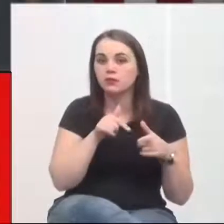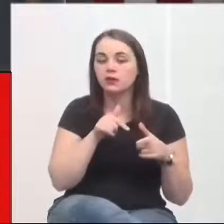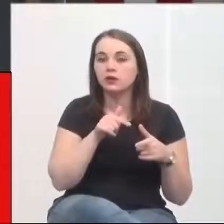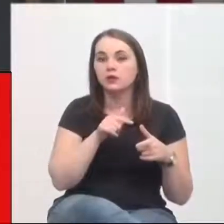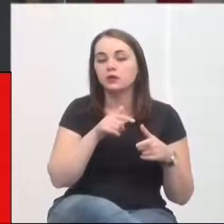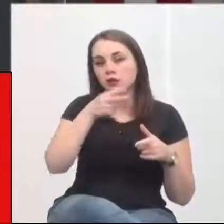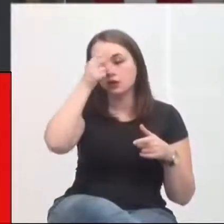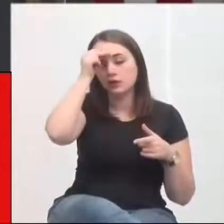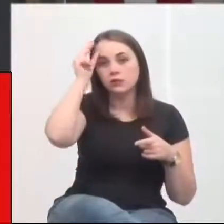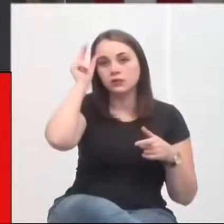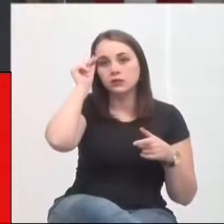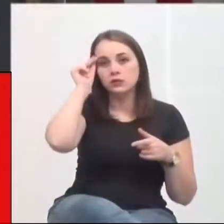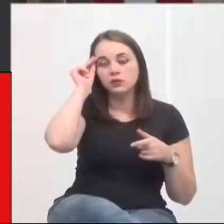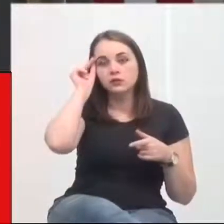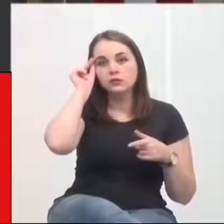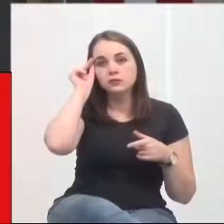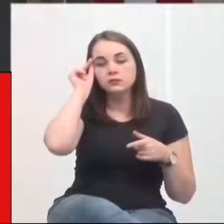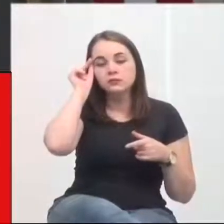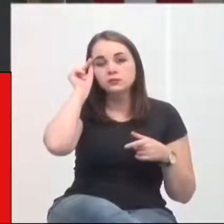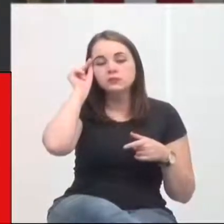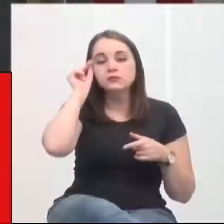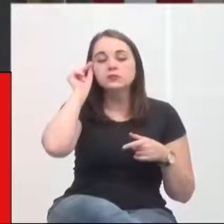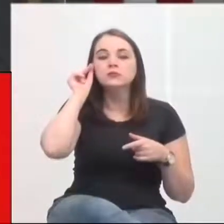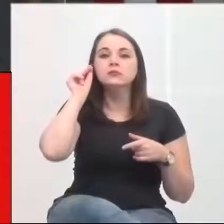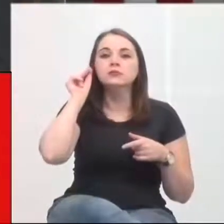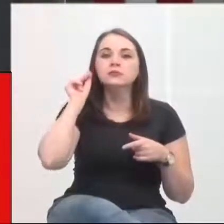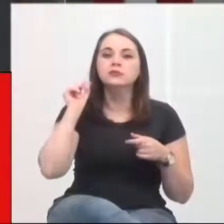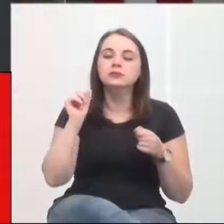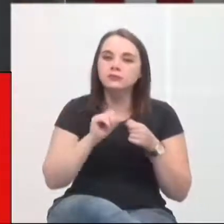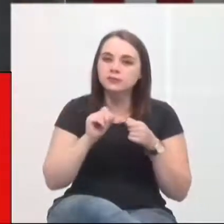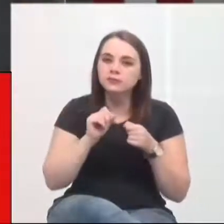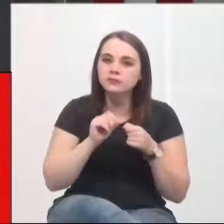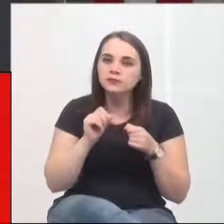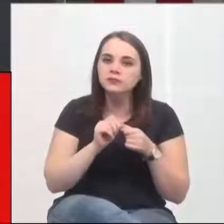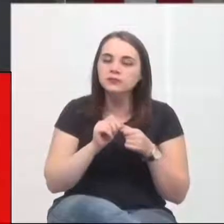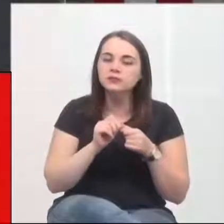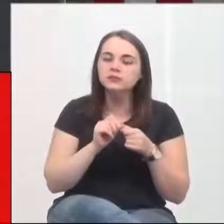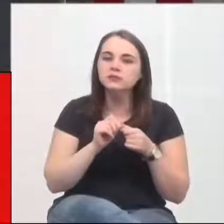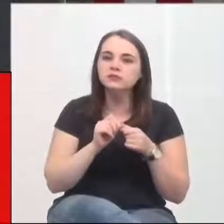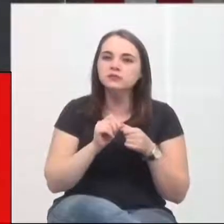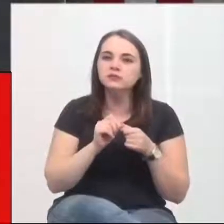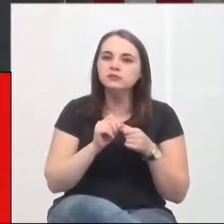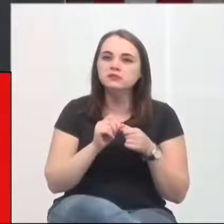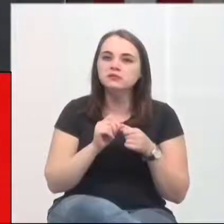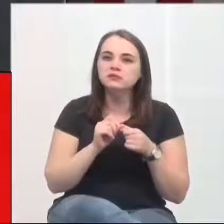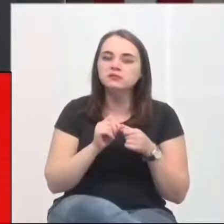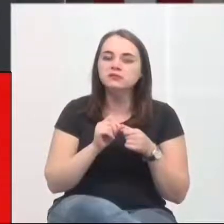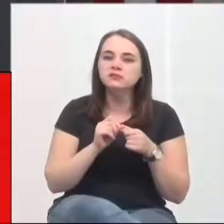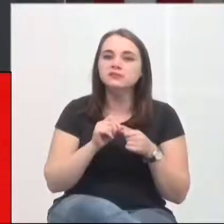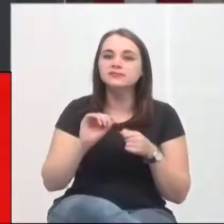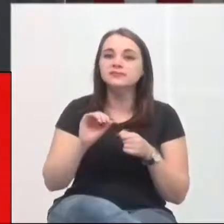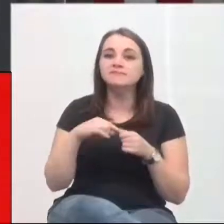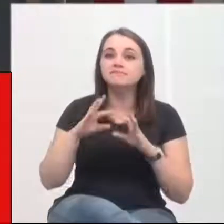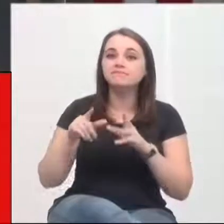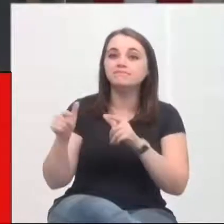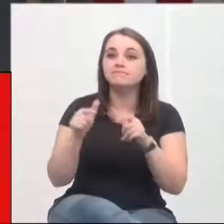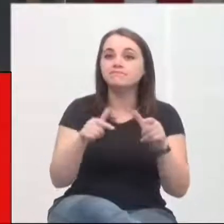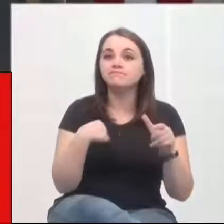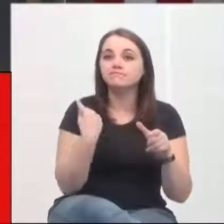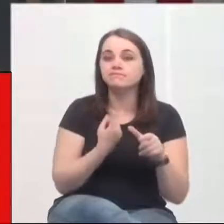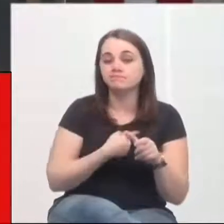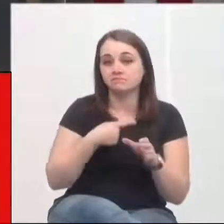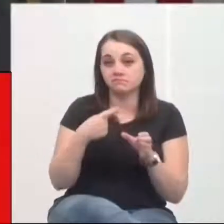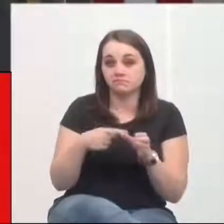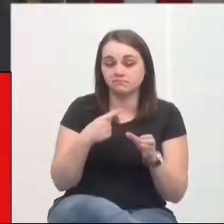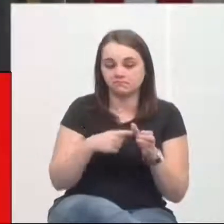governo municipal, o prefeito Clésio Salvaro tem colocado em pauta na nossa cidade, nos quatro cantos